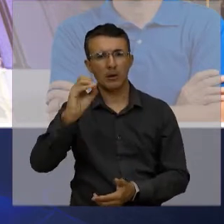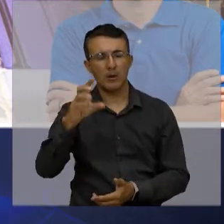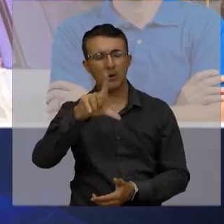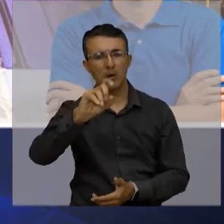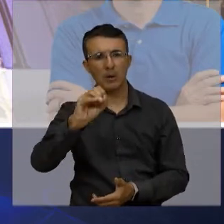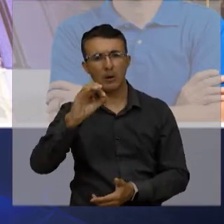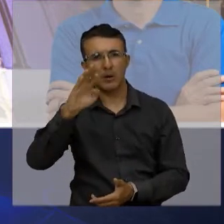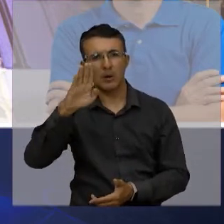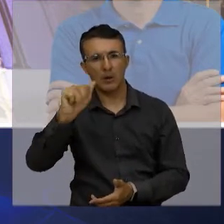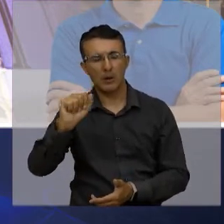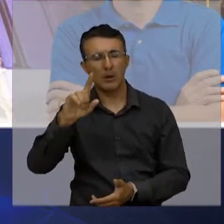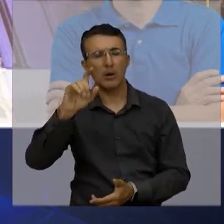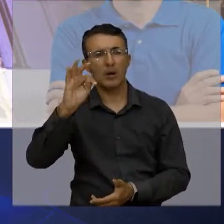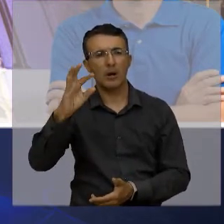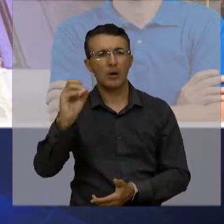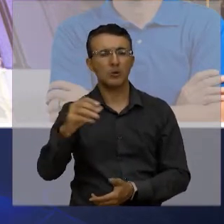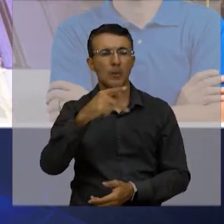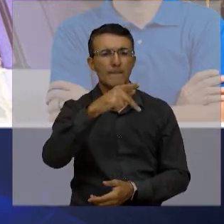e Igaratá.